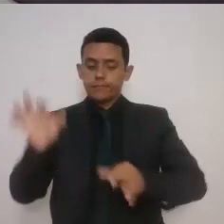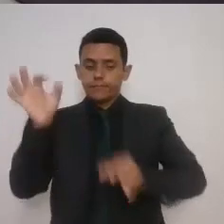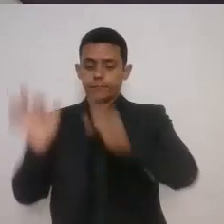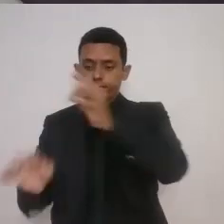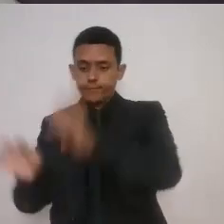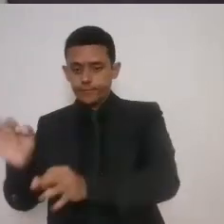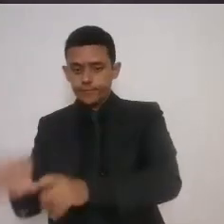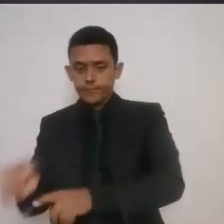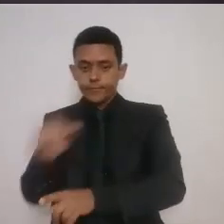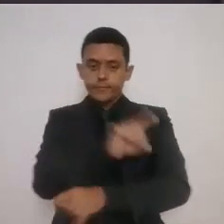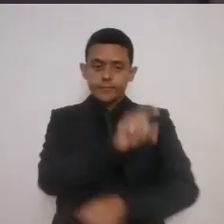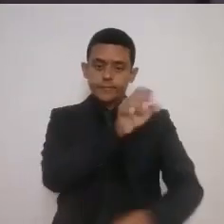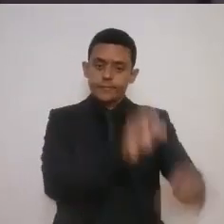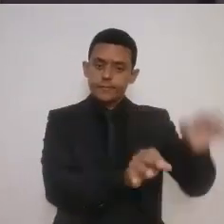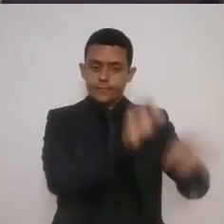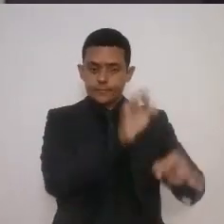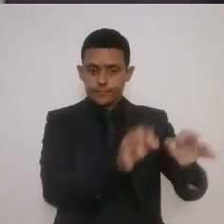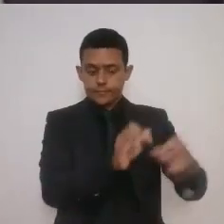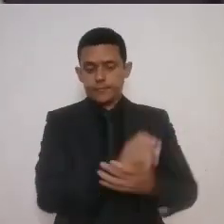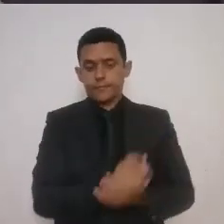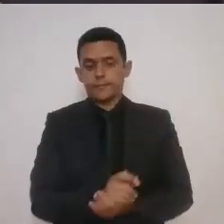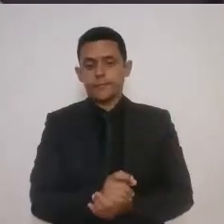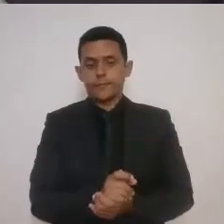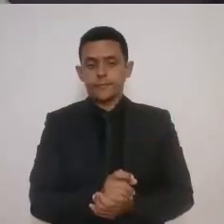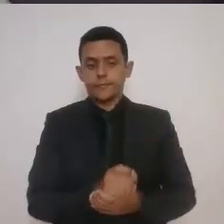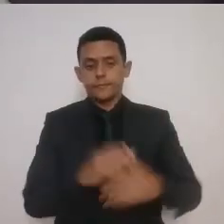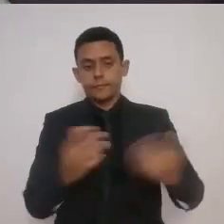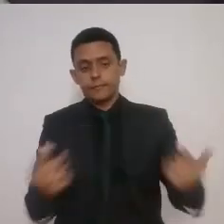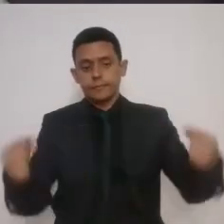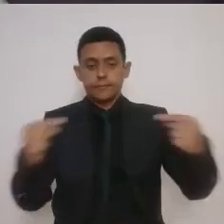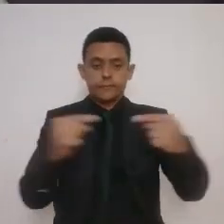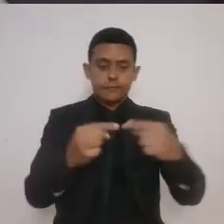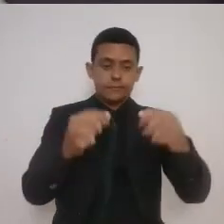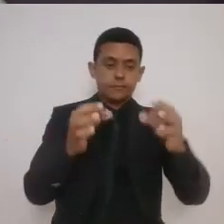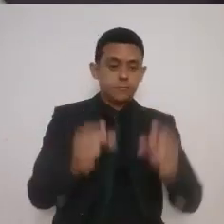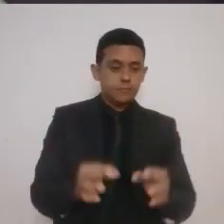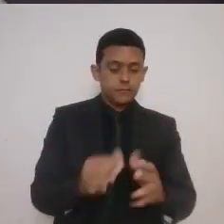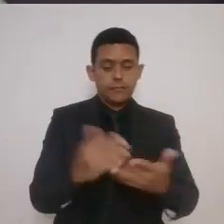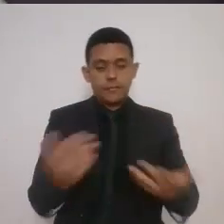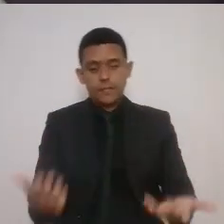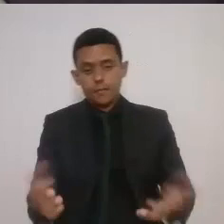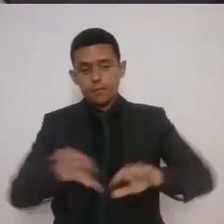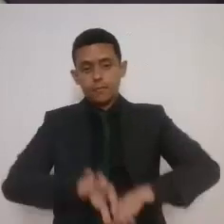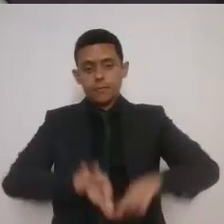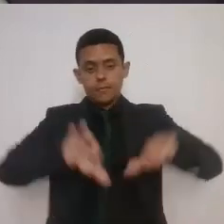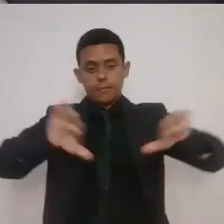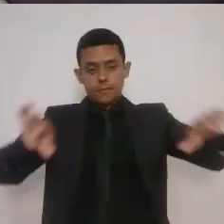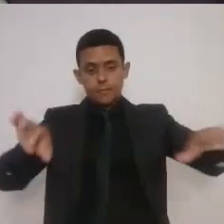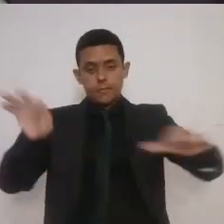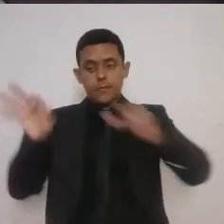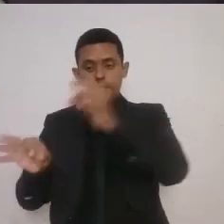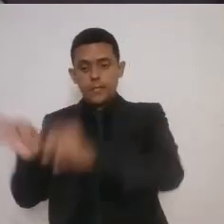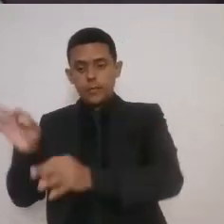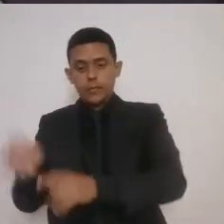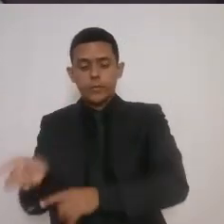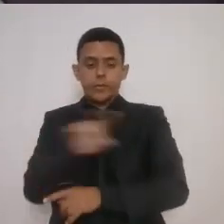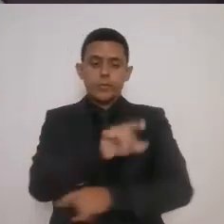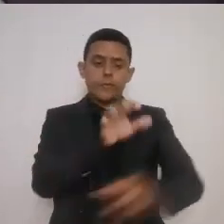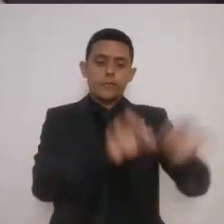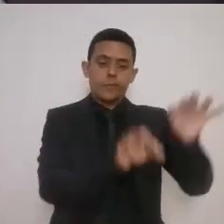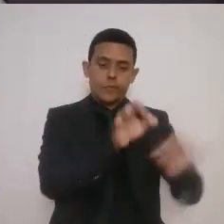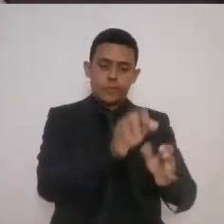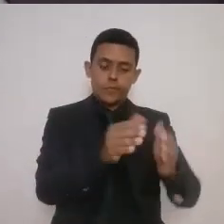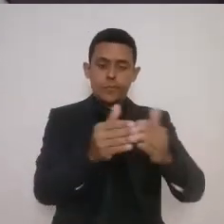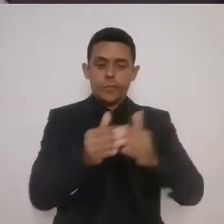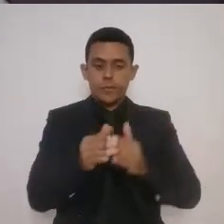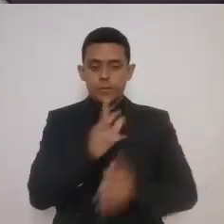do que nós chamamos de conexão instrumental entre os fatos delituosos praticados. Portanto, senhor presidente, pedindo veneno de